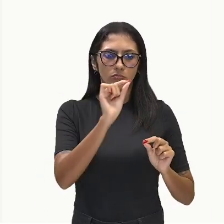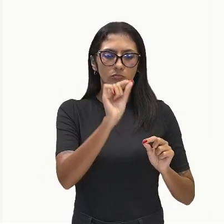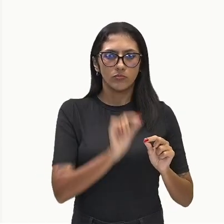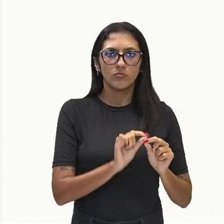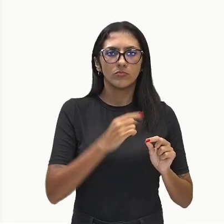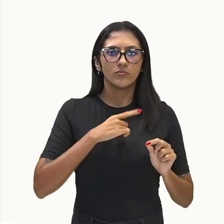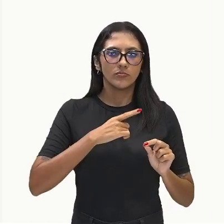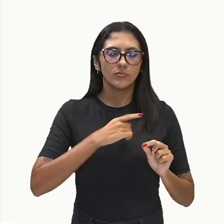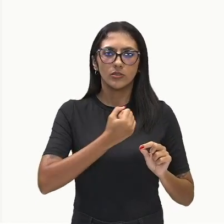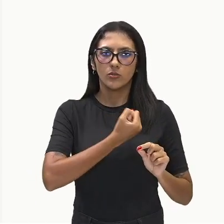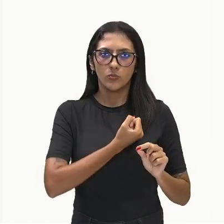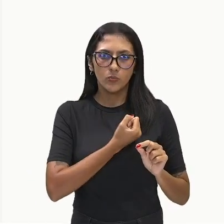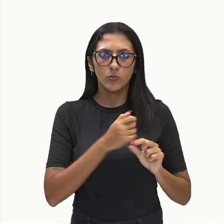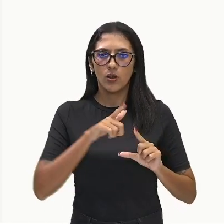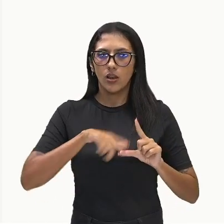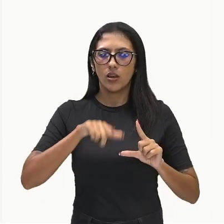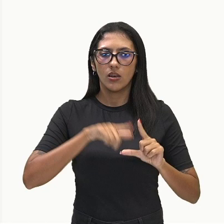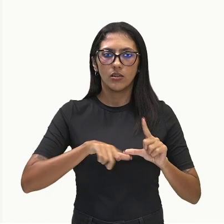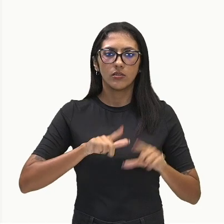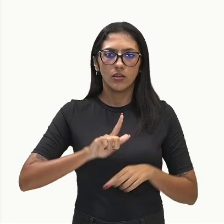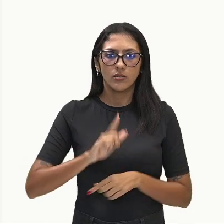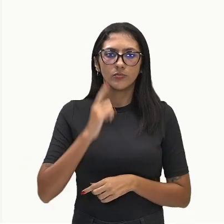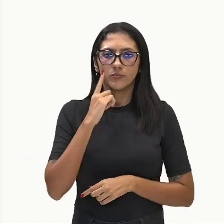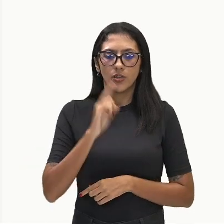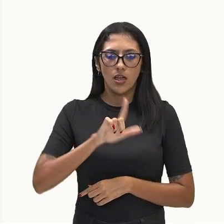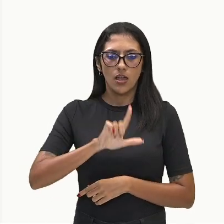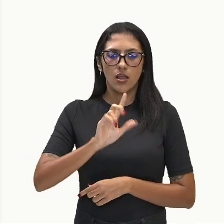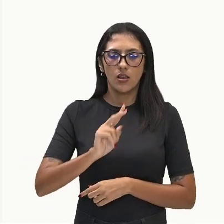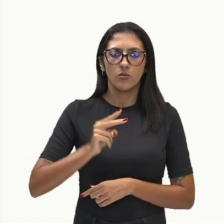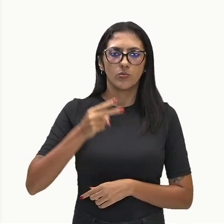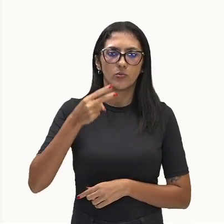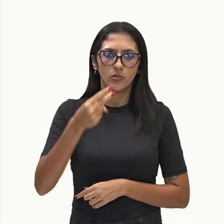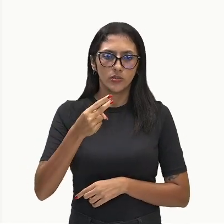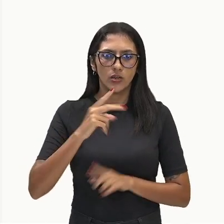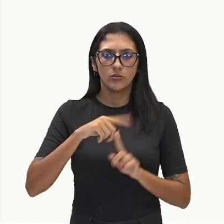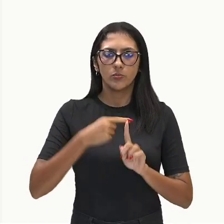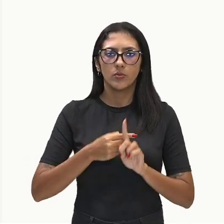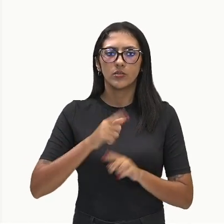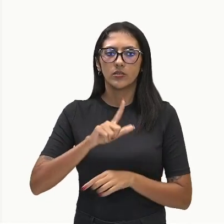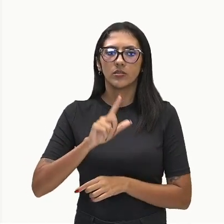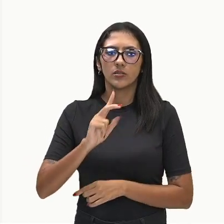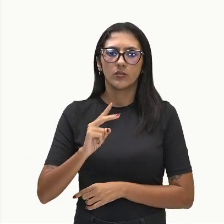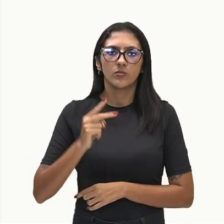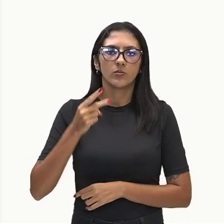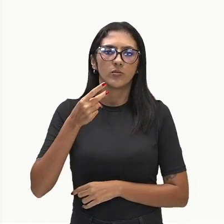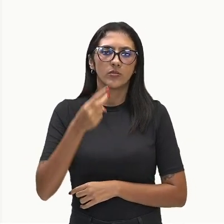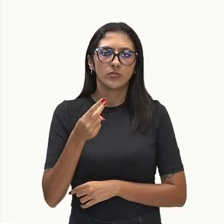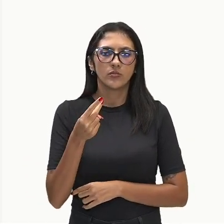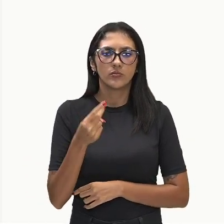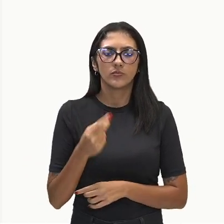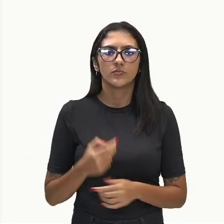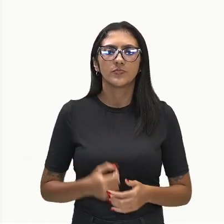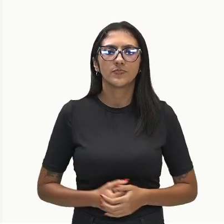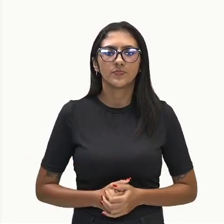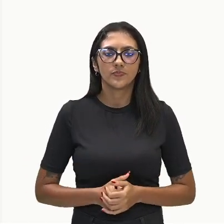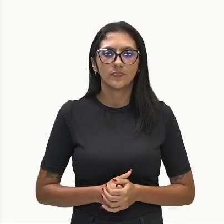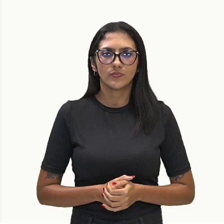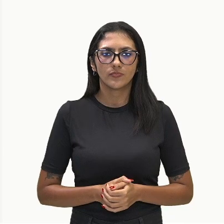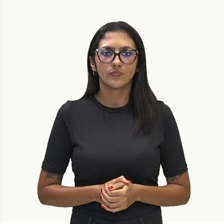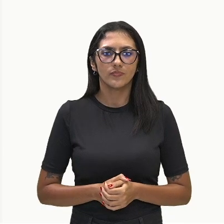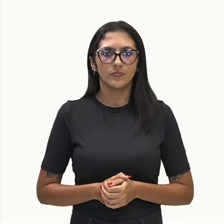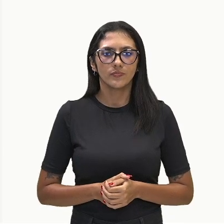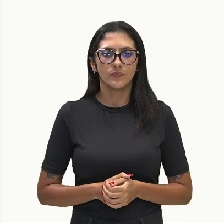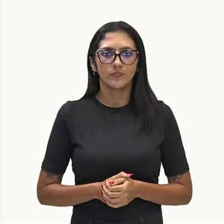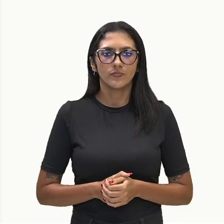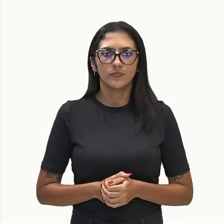a L. Então, vai ficar L ao quadrado mais L ao quadrado, que dá 2L ao quadrado. E aí,